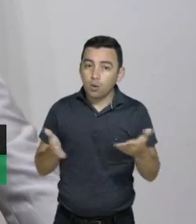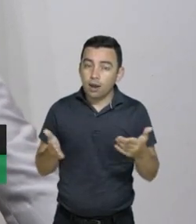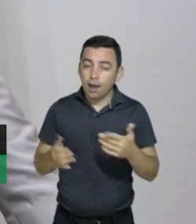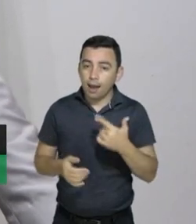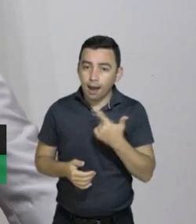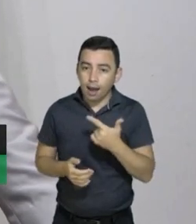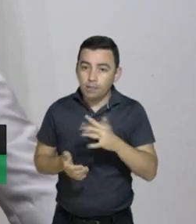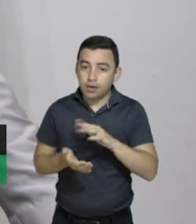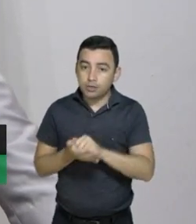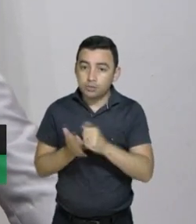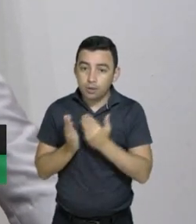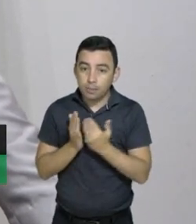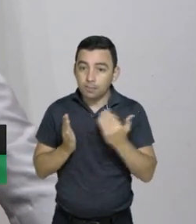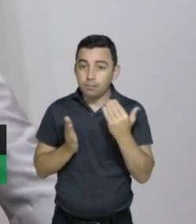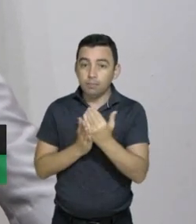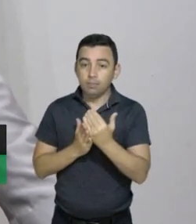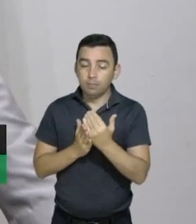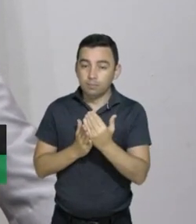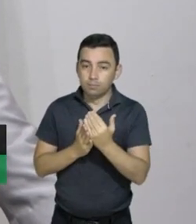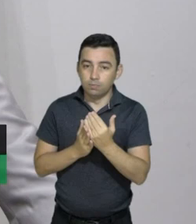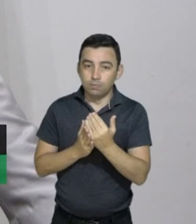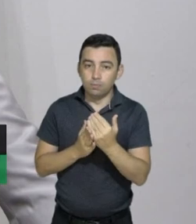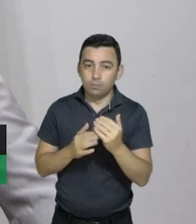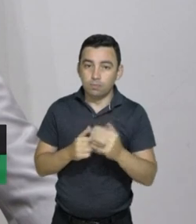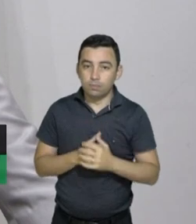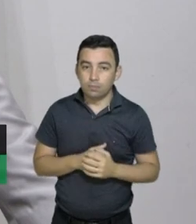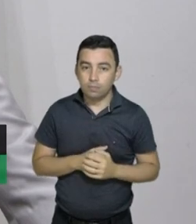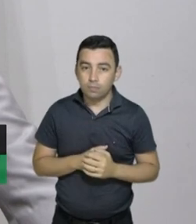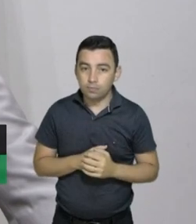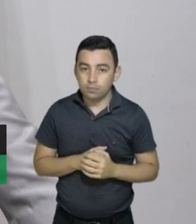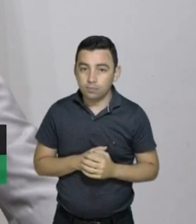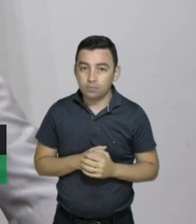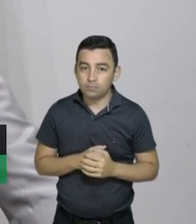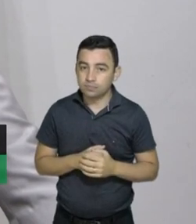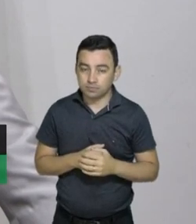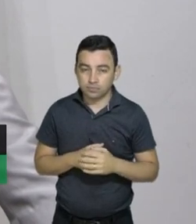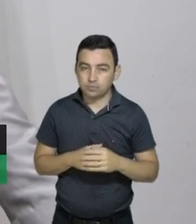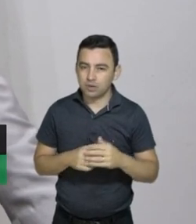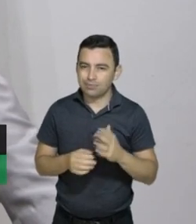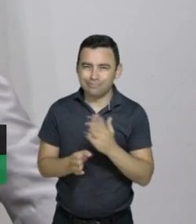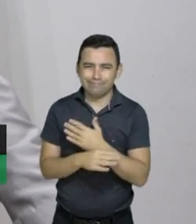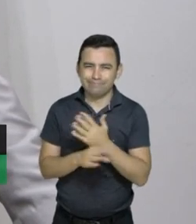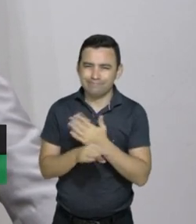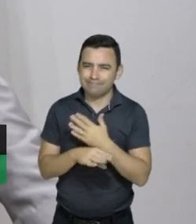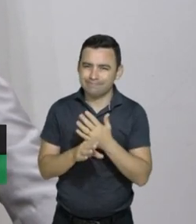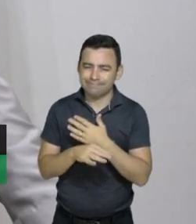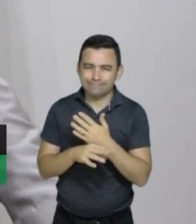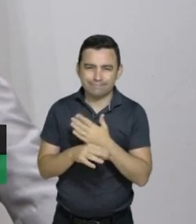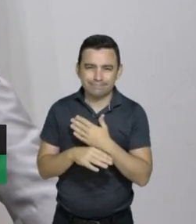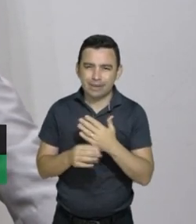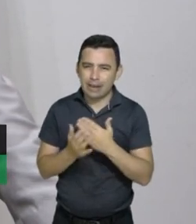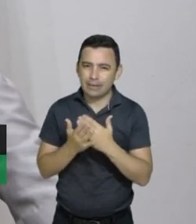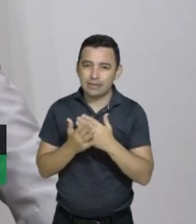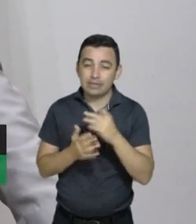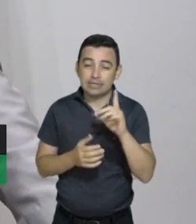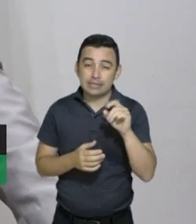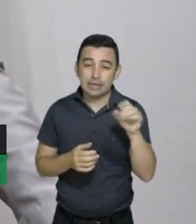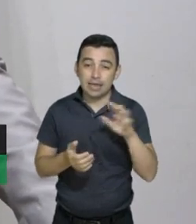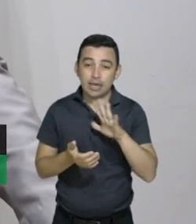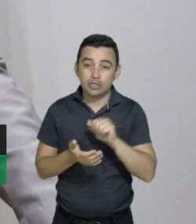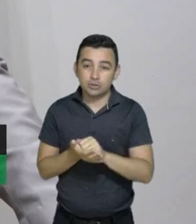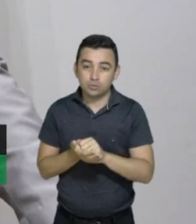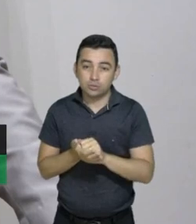registrados registros já feitos Delegado é uma desorganização gigantesca né tem 100 armas registradas